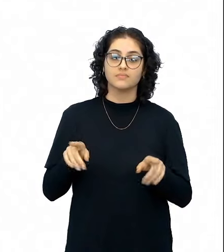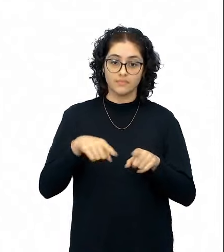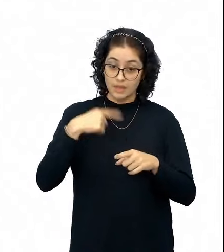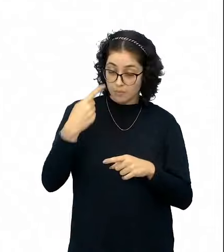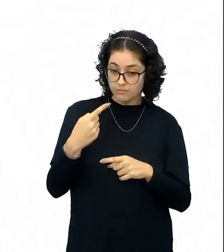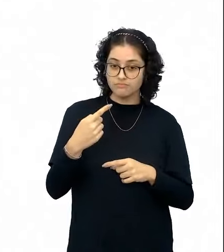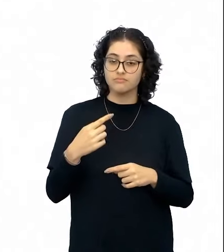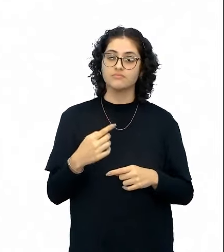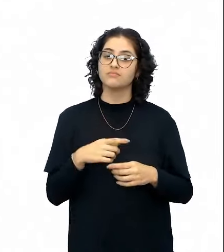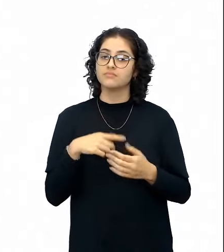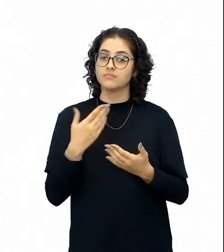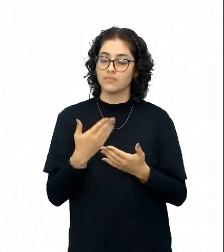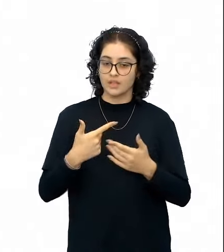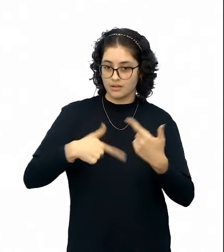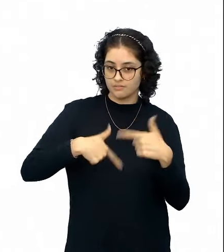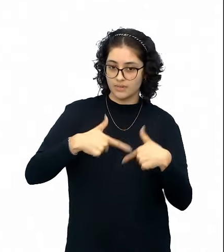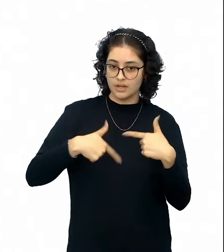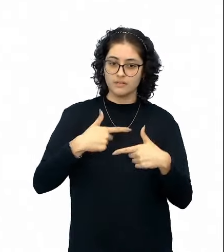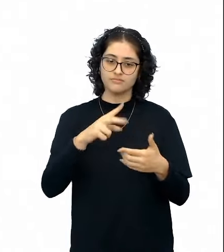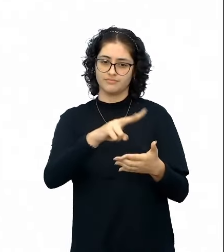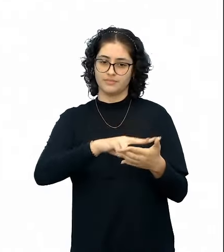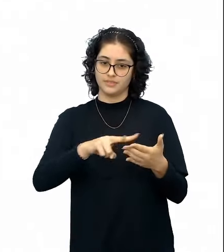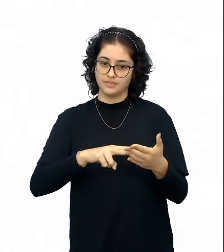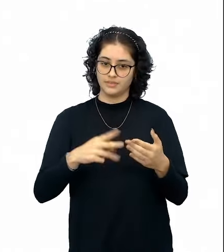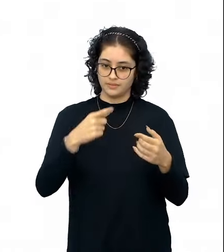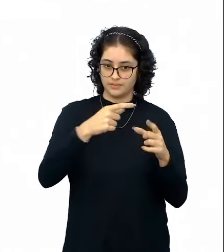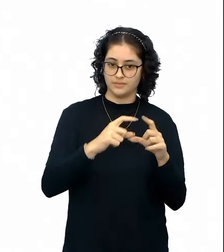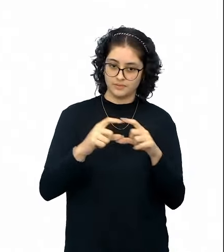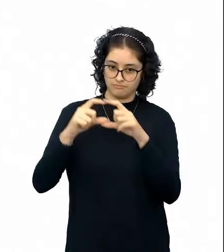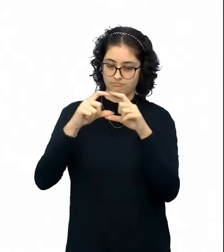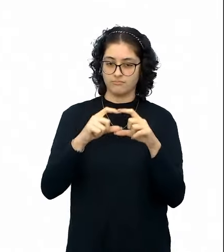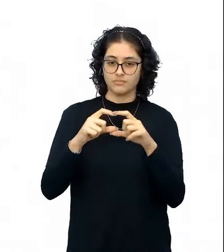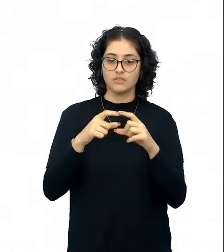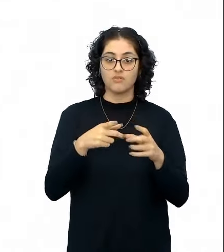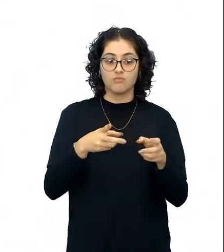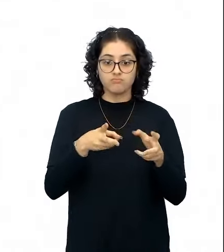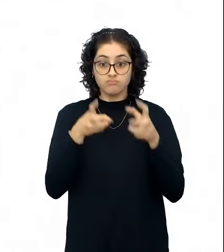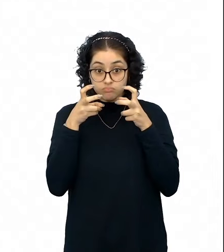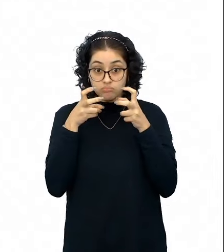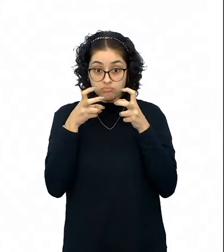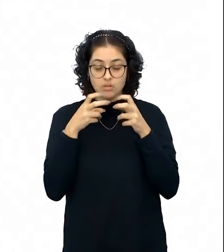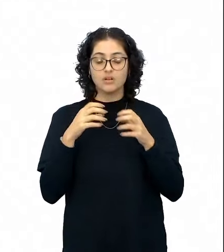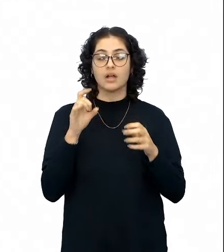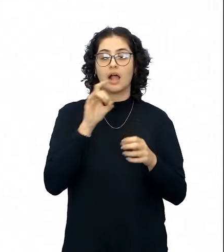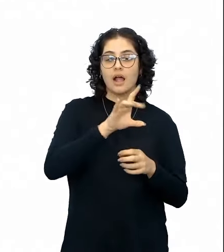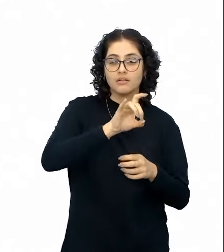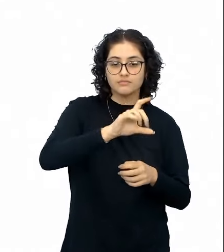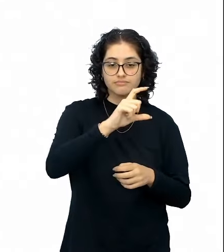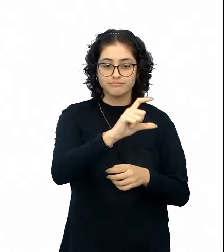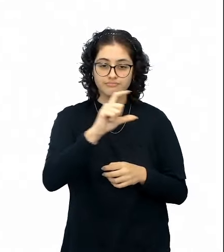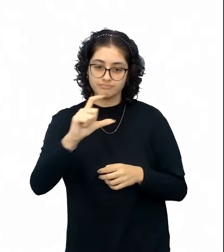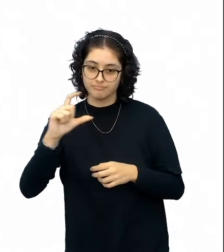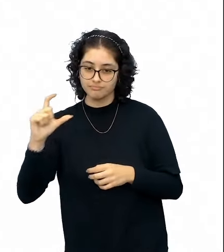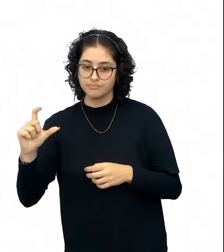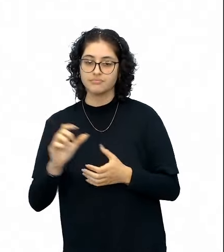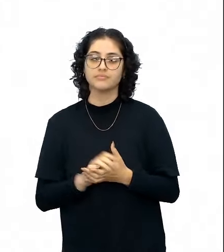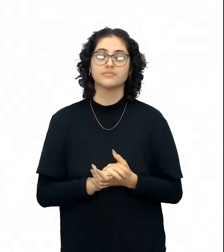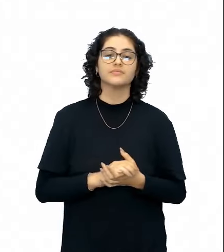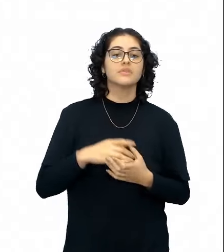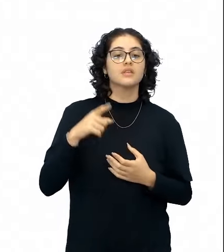Durante o trabalho, leitura da tirinha da aula com foco nas imagens em cada quadrinho, organização da turma em duplas